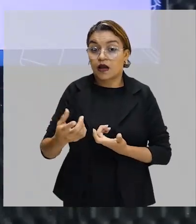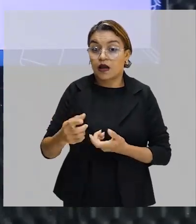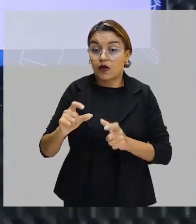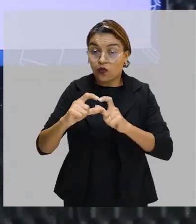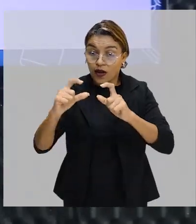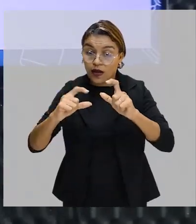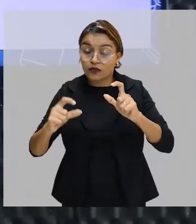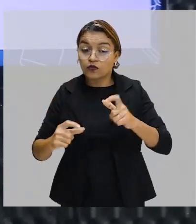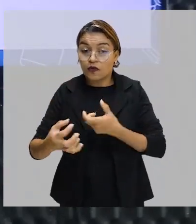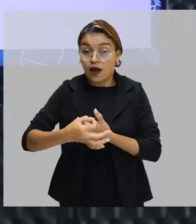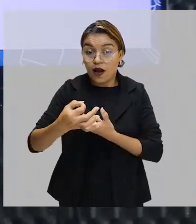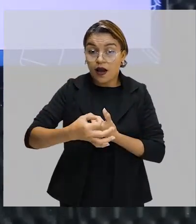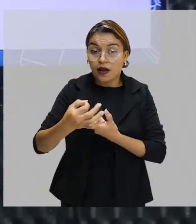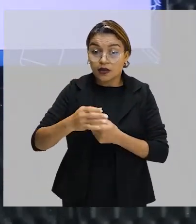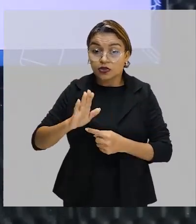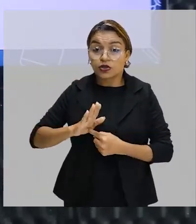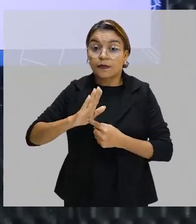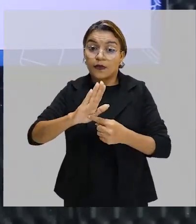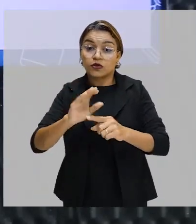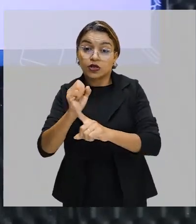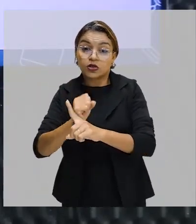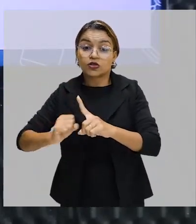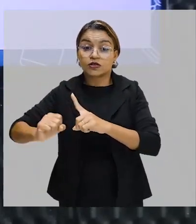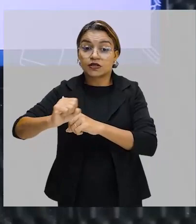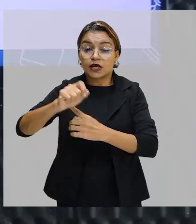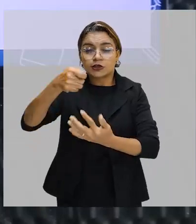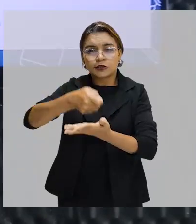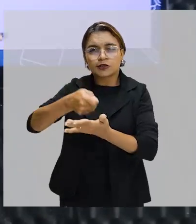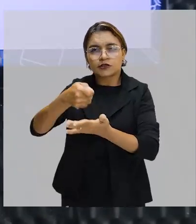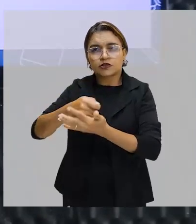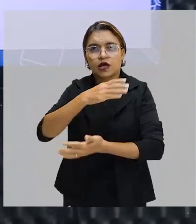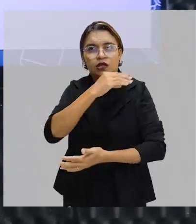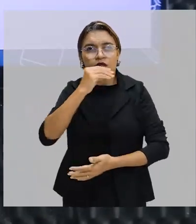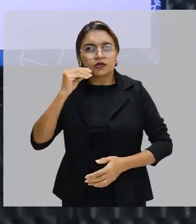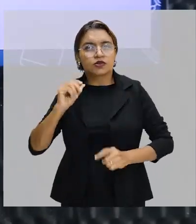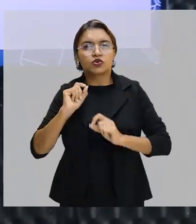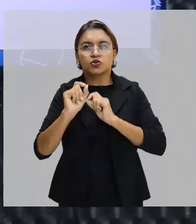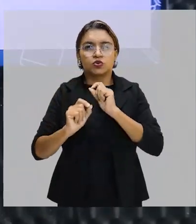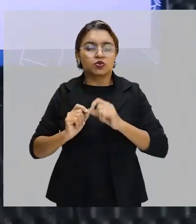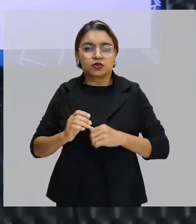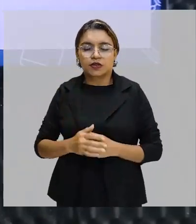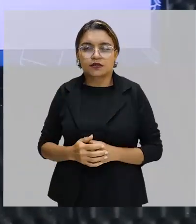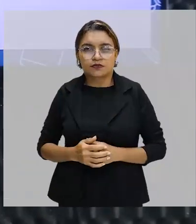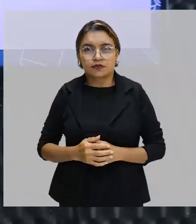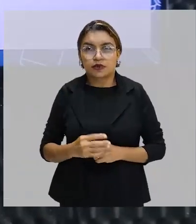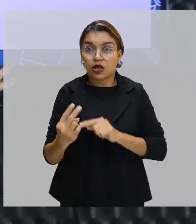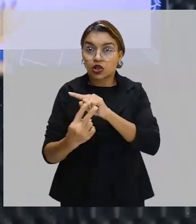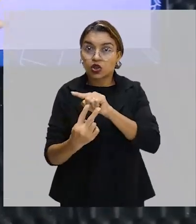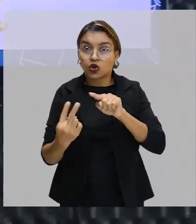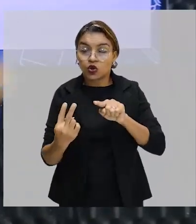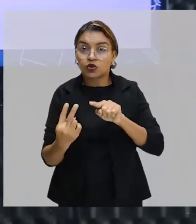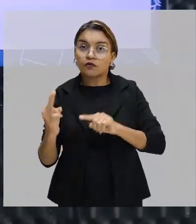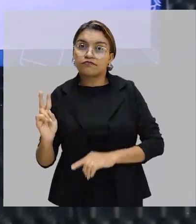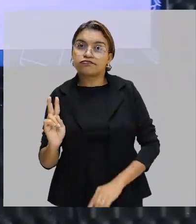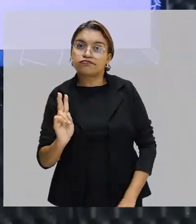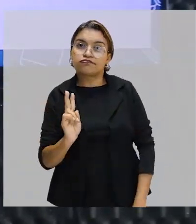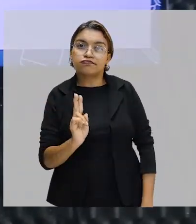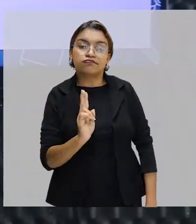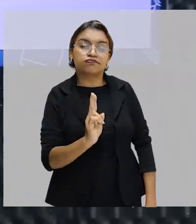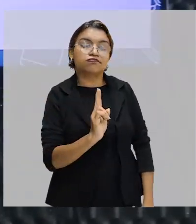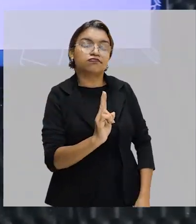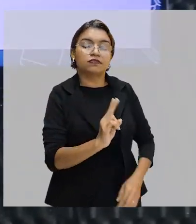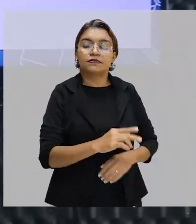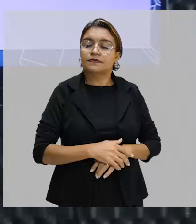de a sociedade exigir do adolescente que... O que o cartoon está dizendo? Dois adolescentes caminhando e ele